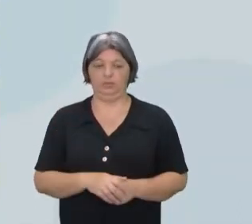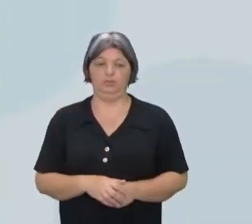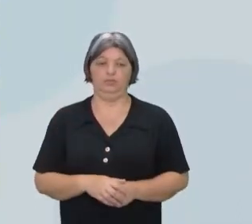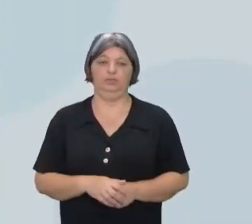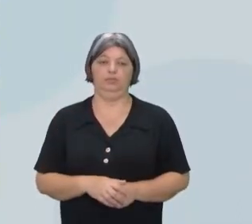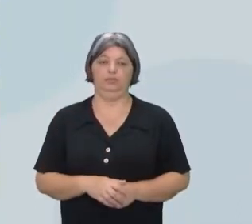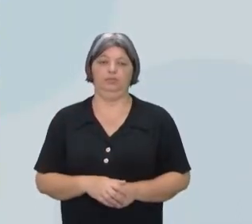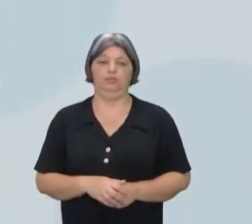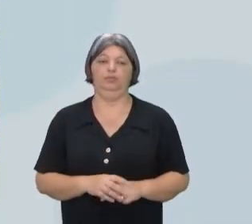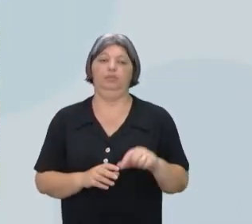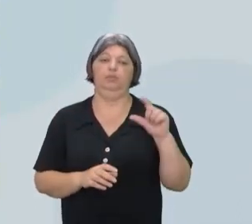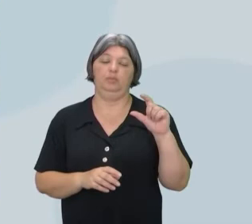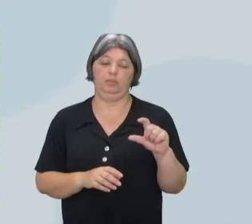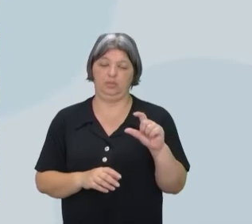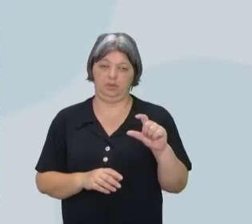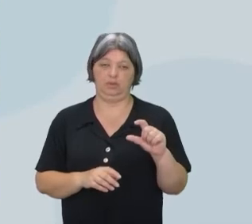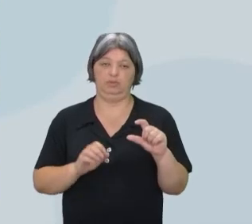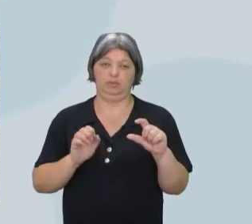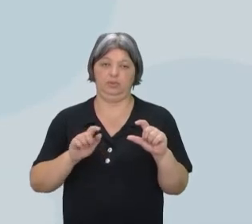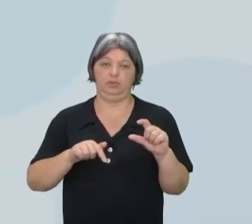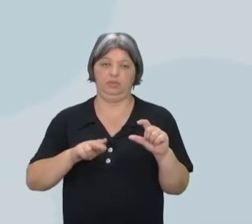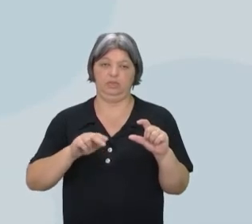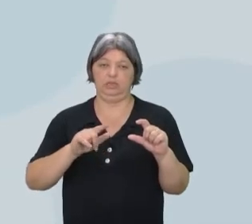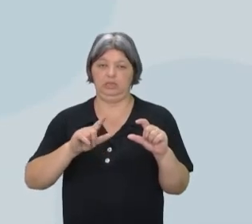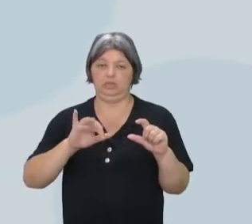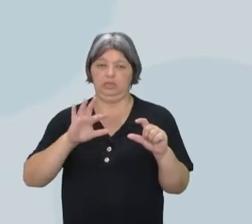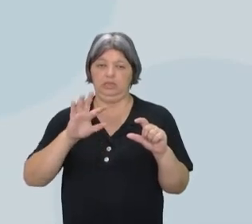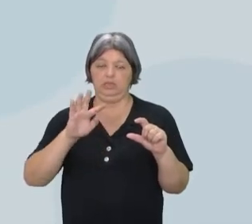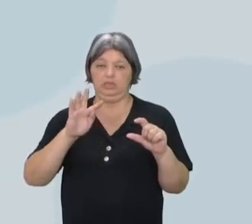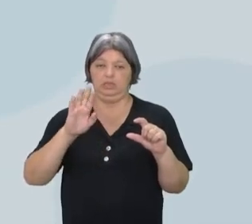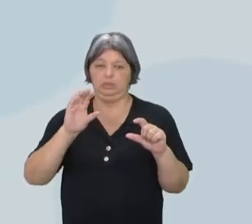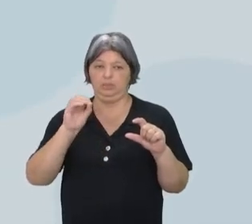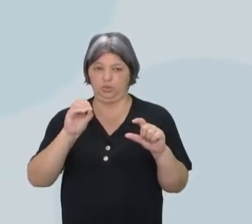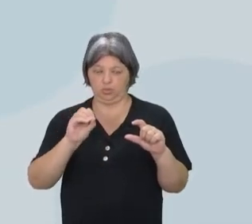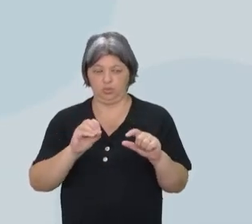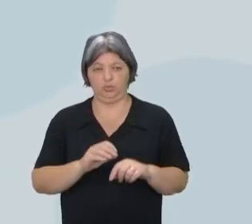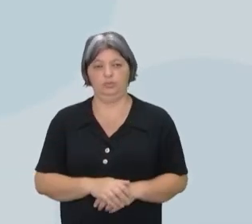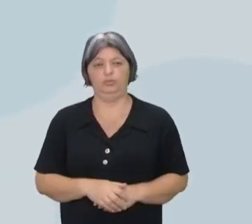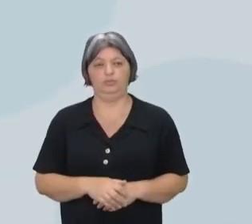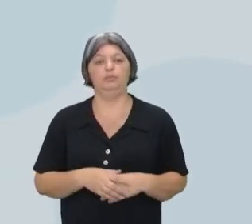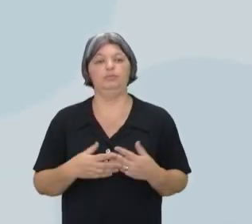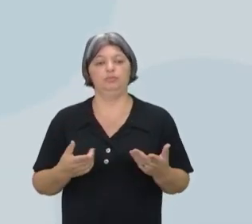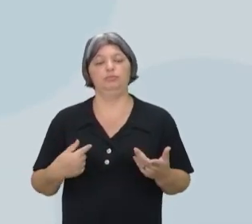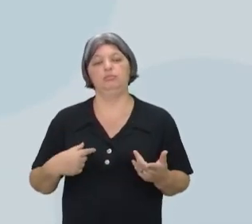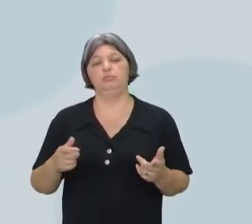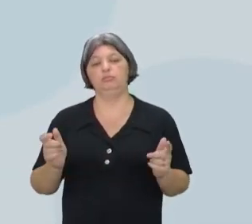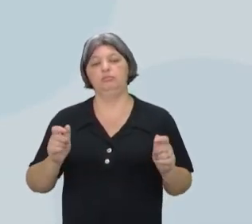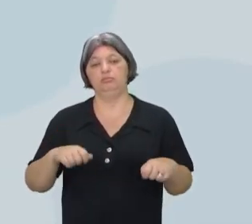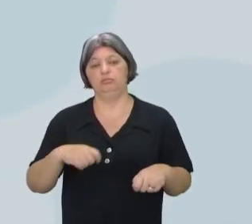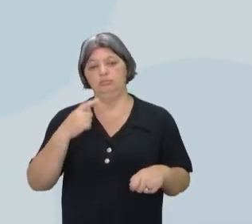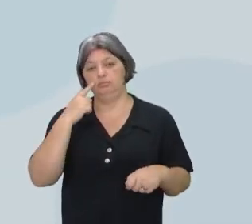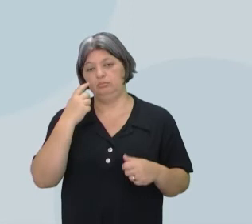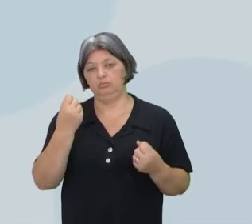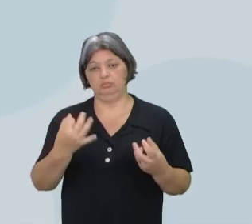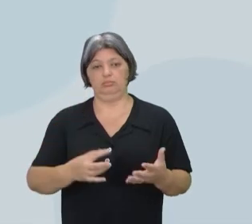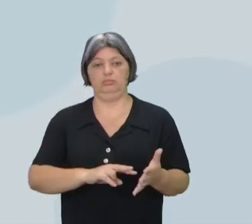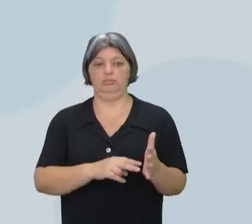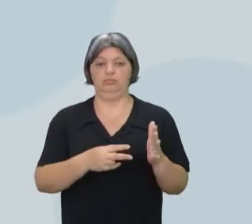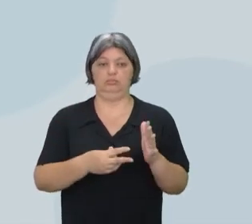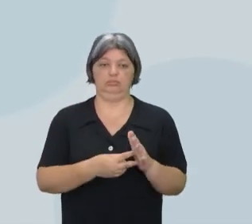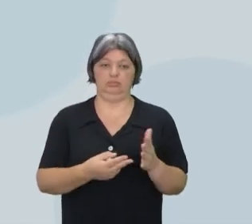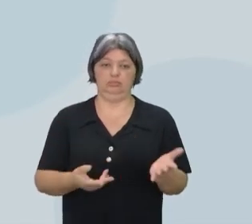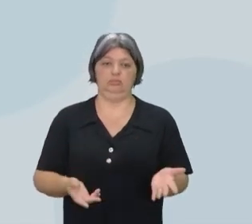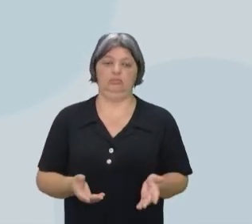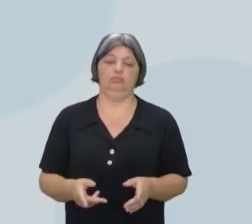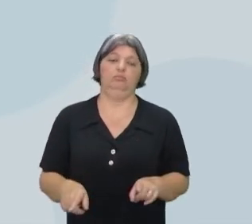definição da palavra equilíbrio. A palavra equilíbrio, ela pode ser definida como estado